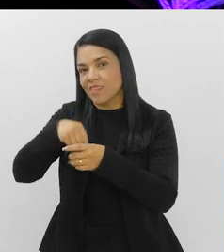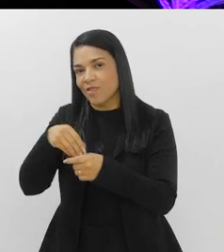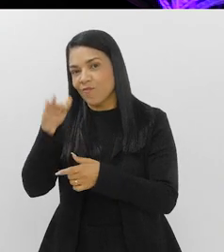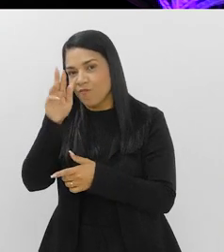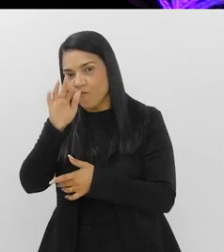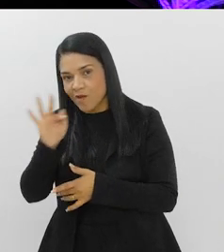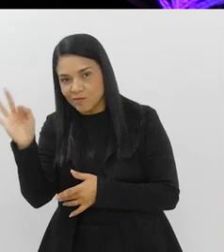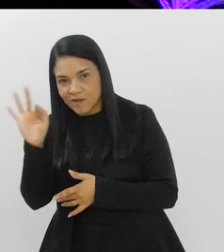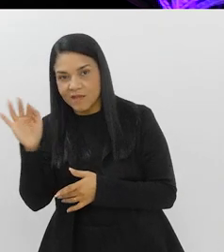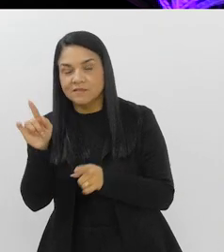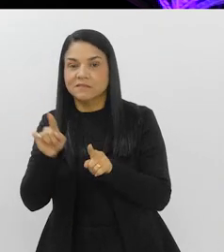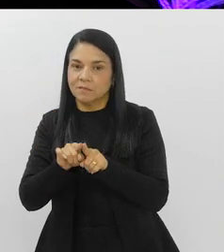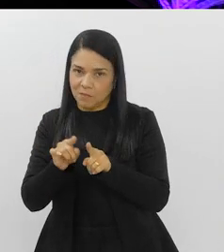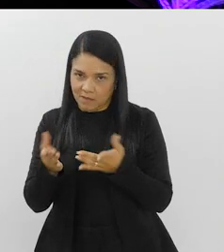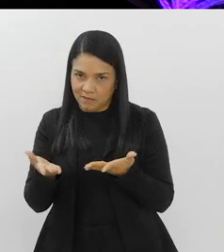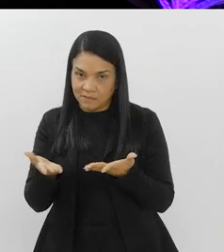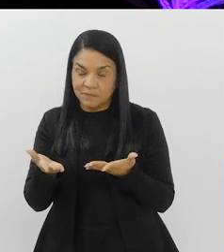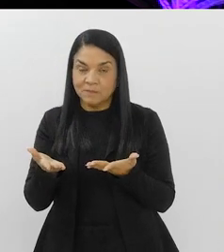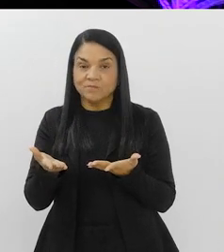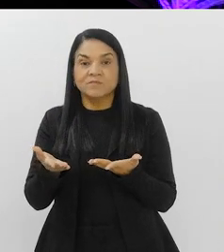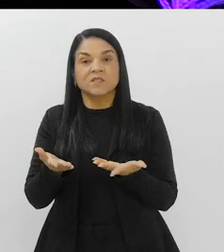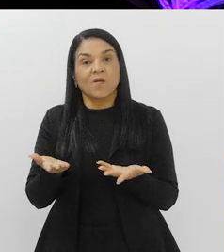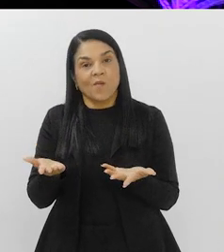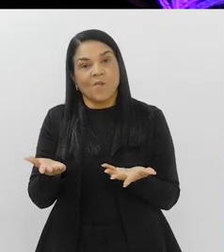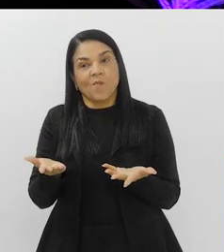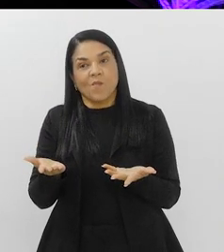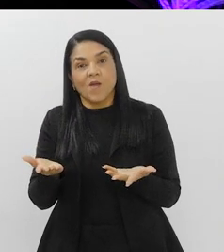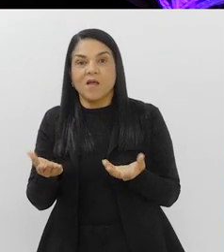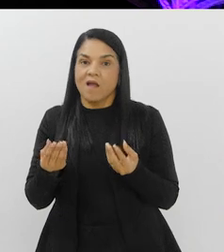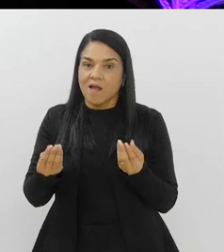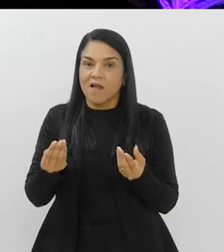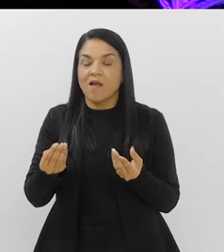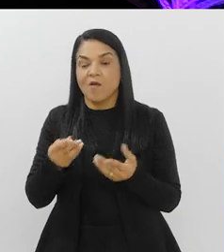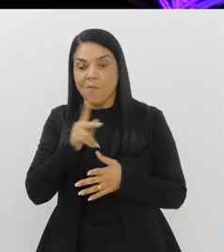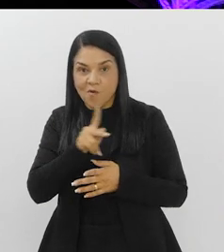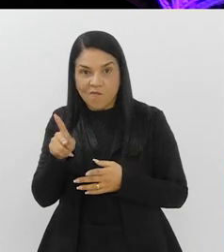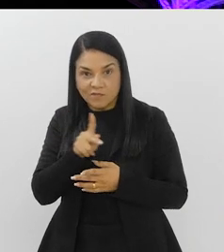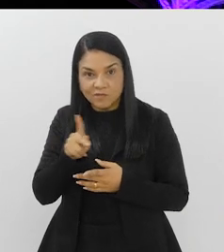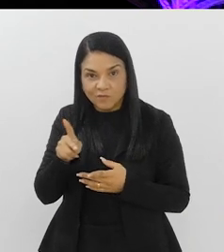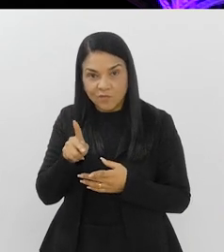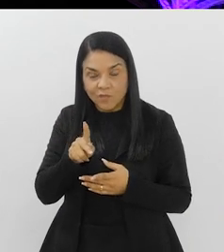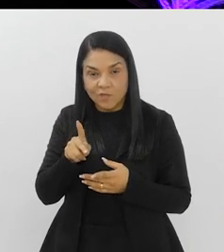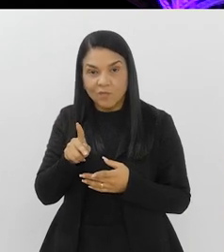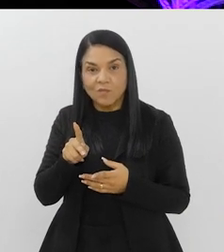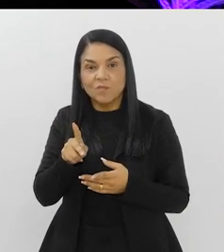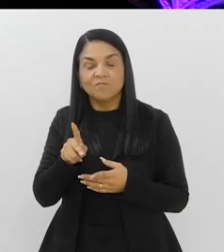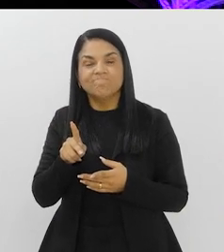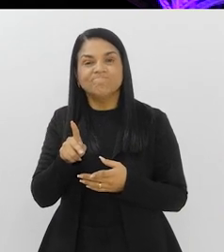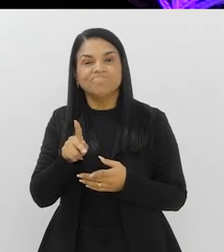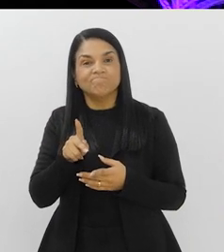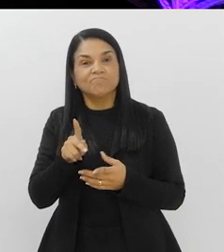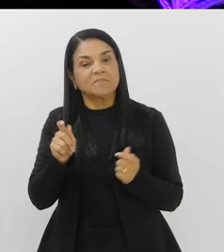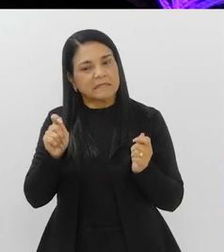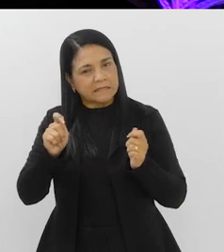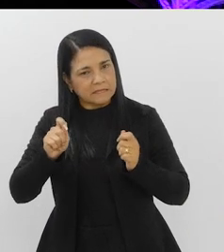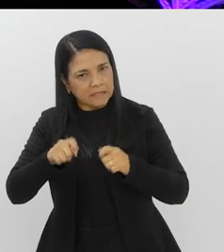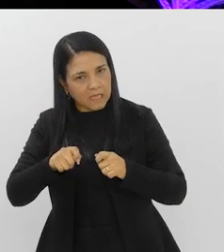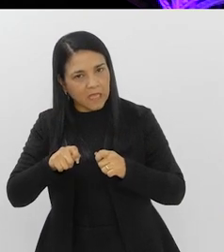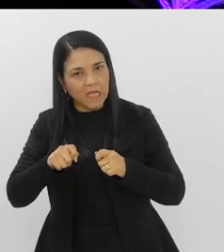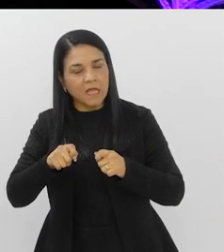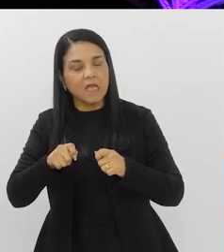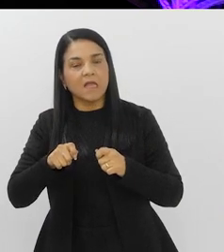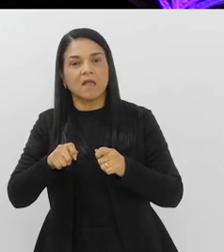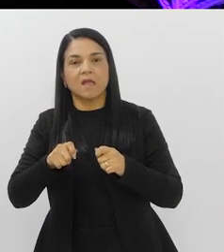faculdades coisas e tal por agora eh então Eh esses professores eh vão vão vão